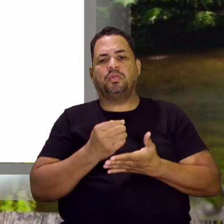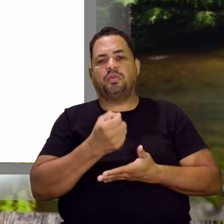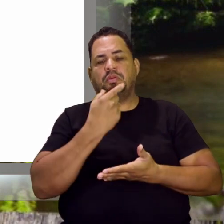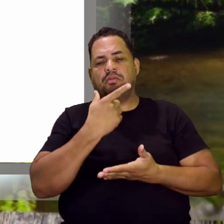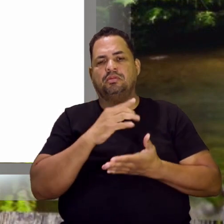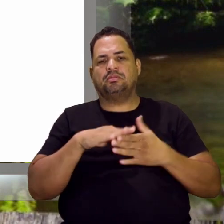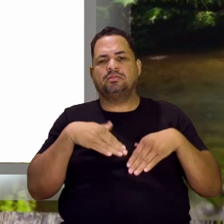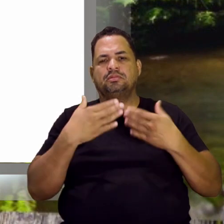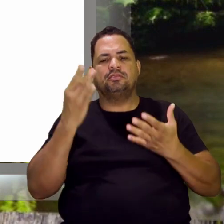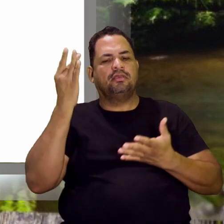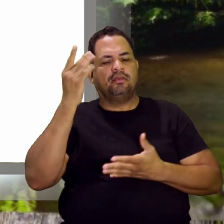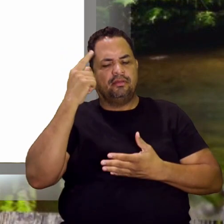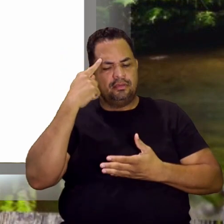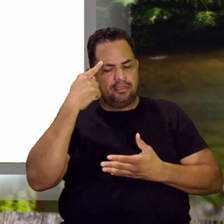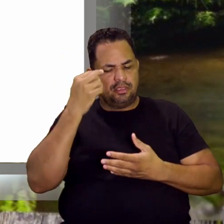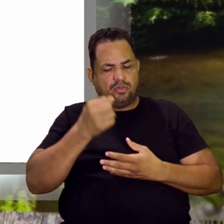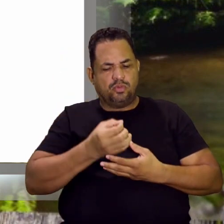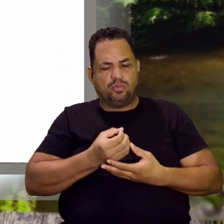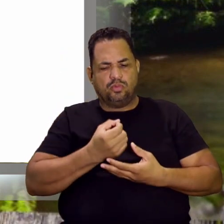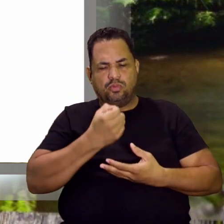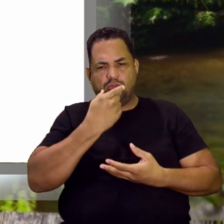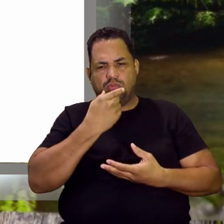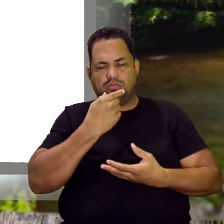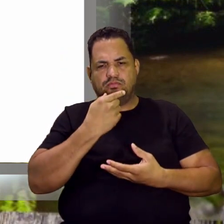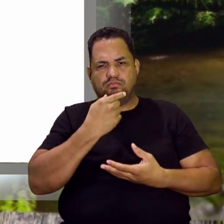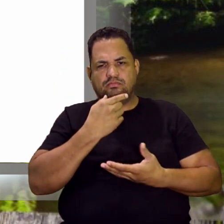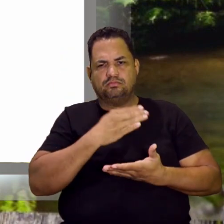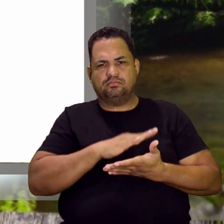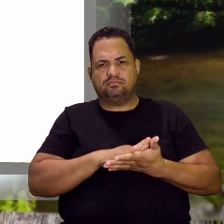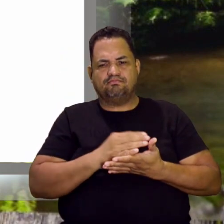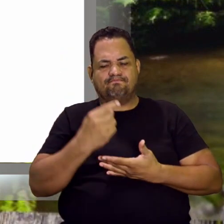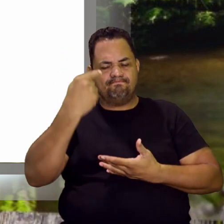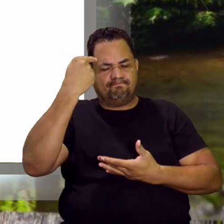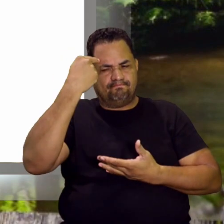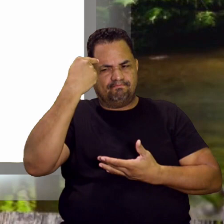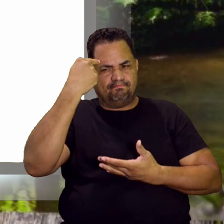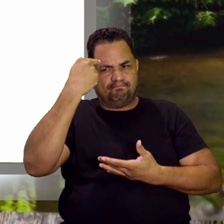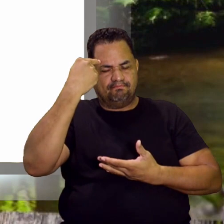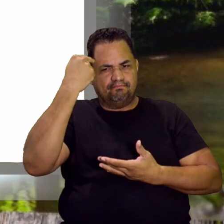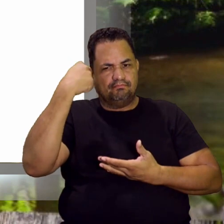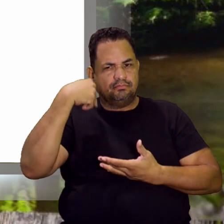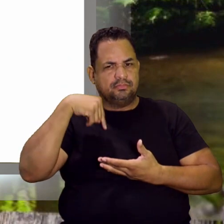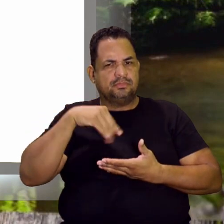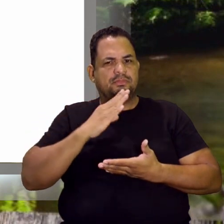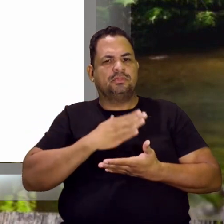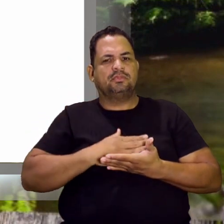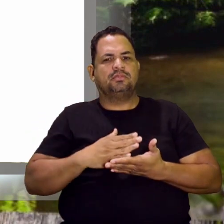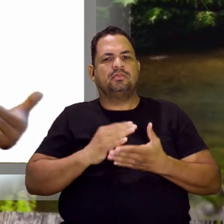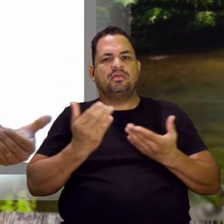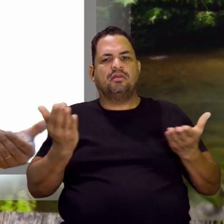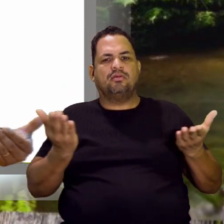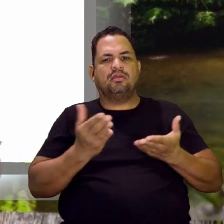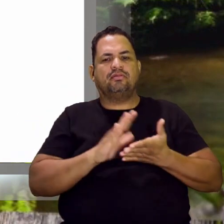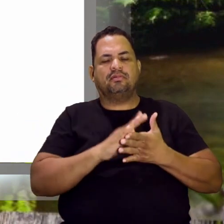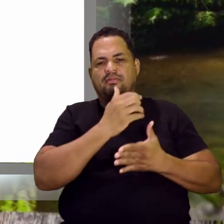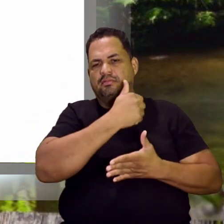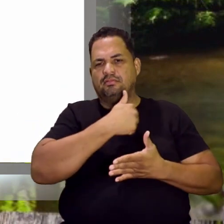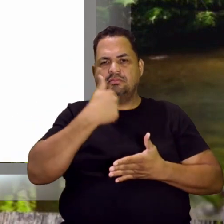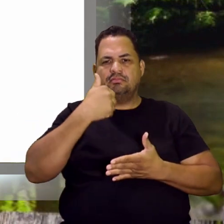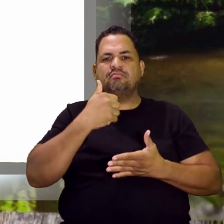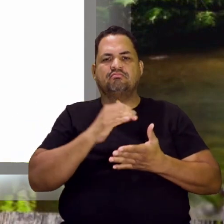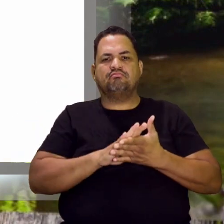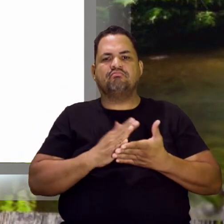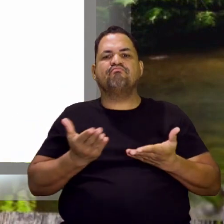só o fato dela tomar um remédio e internalizar de que ela já tomou um remédio, agora ela vai melhorar, ela